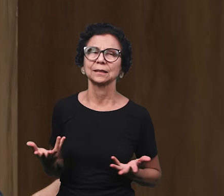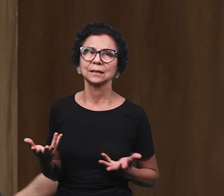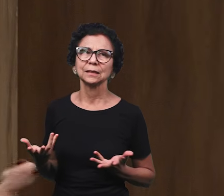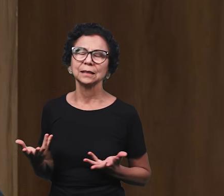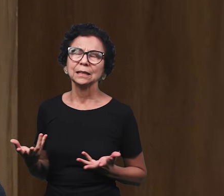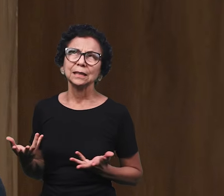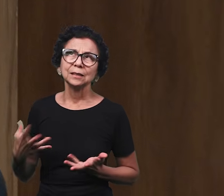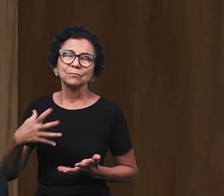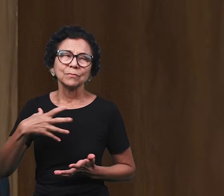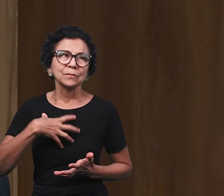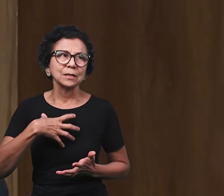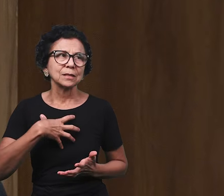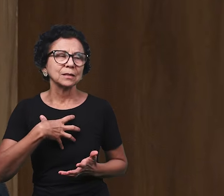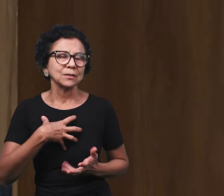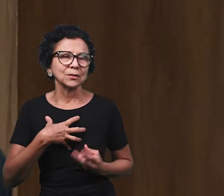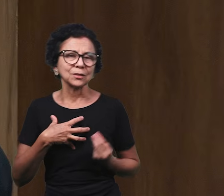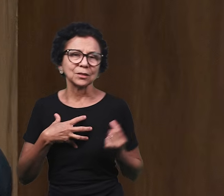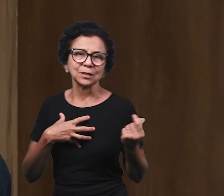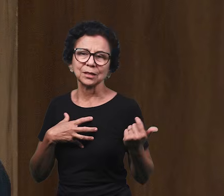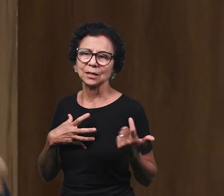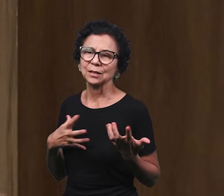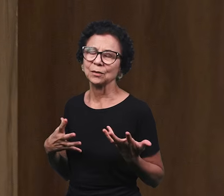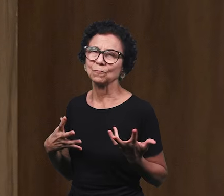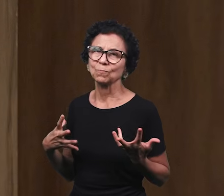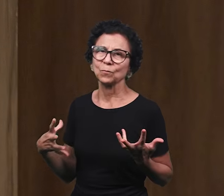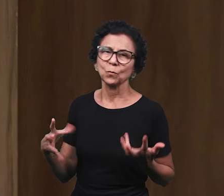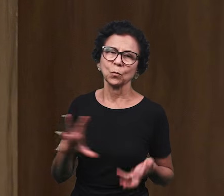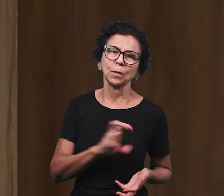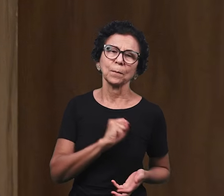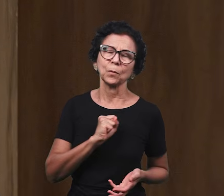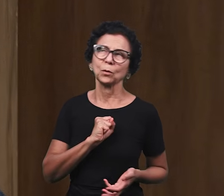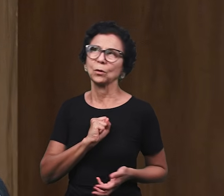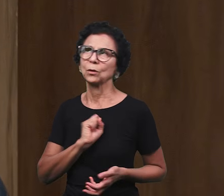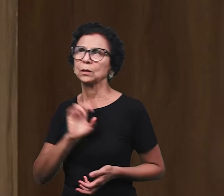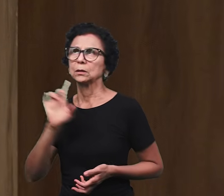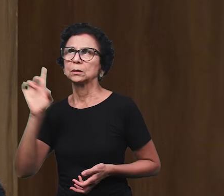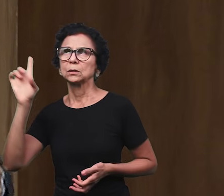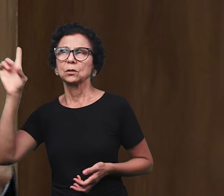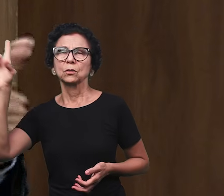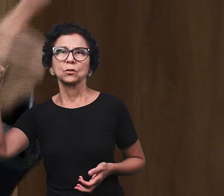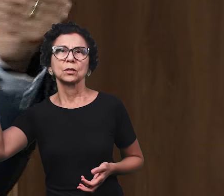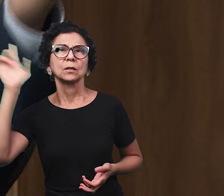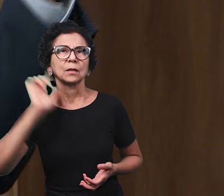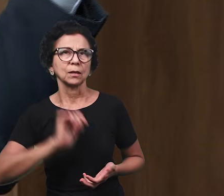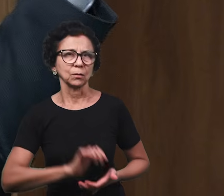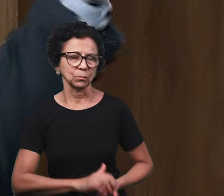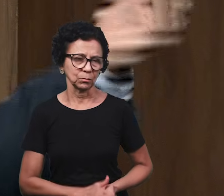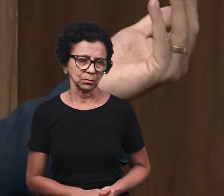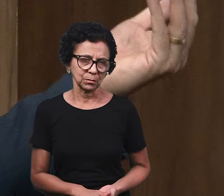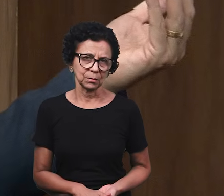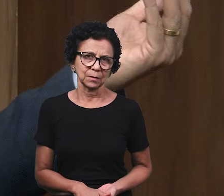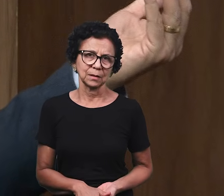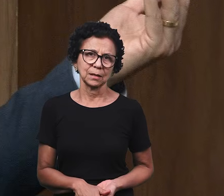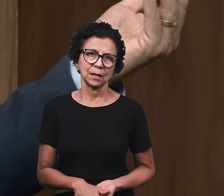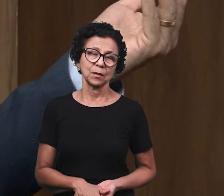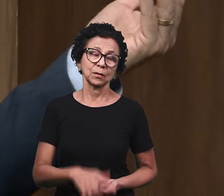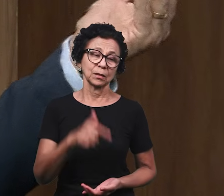anos, o Senhor, eu me senti abraçado. Diferentemente de uma experiência no